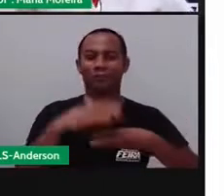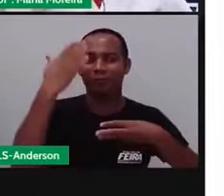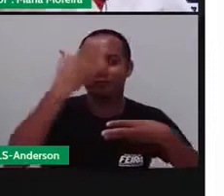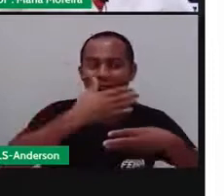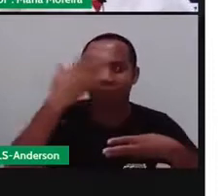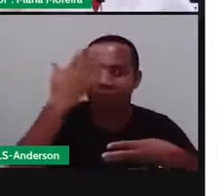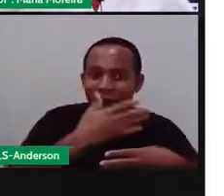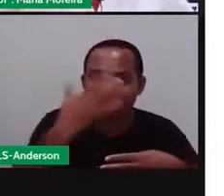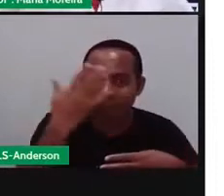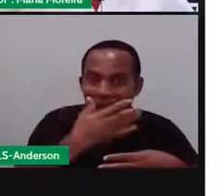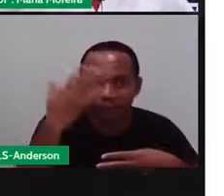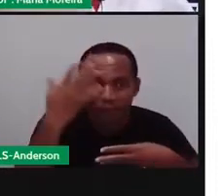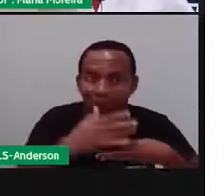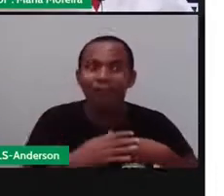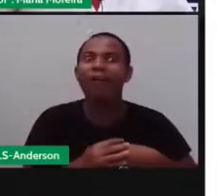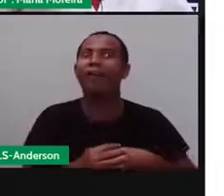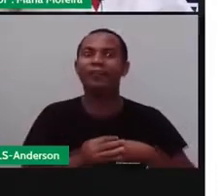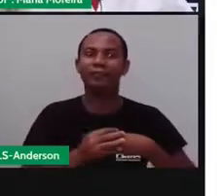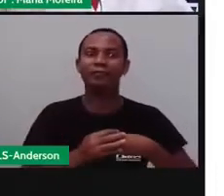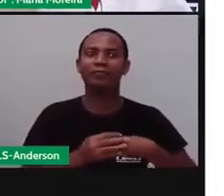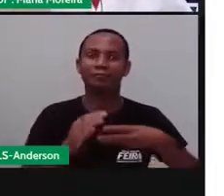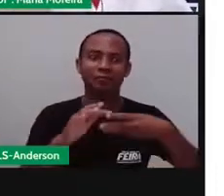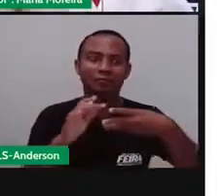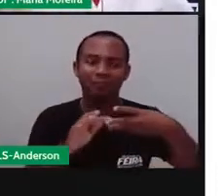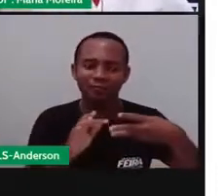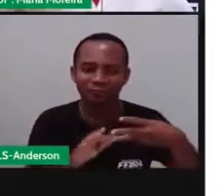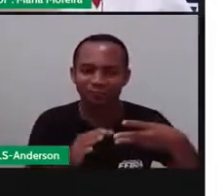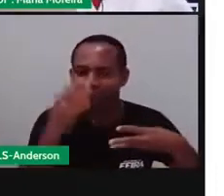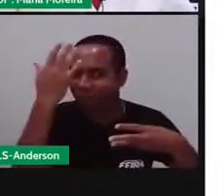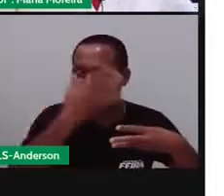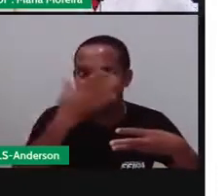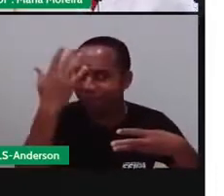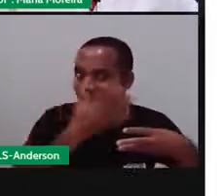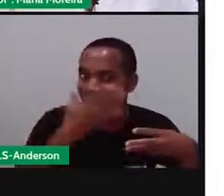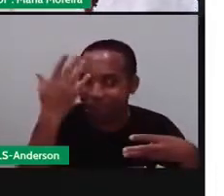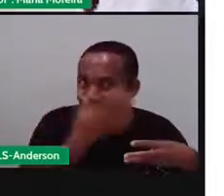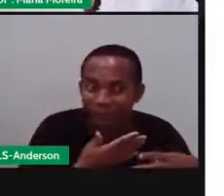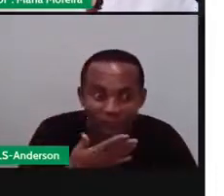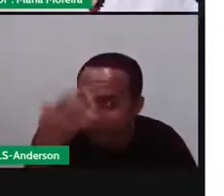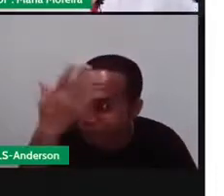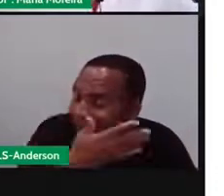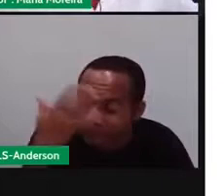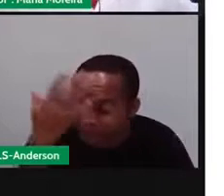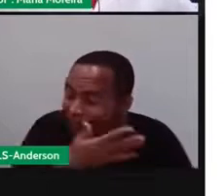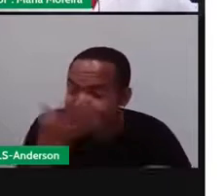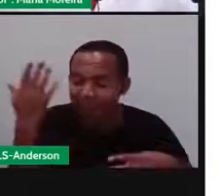quatro porque a de sobremesa não tá aí. Tem a de sopa, a de chá e de café. E a de sobremesa não tá.